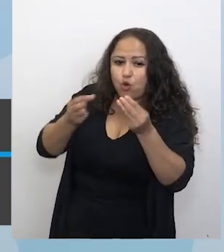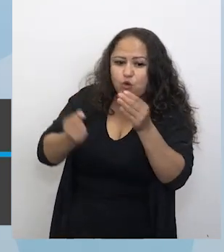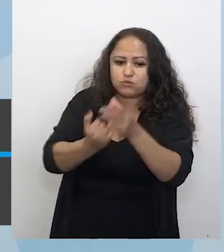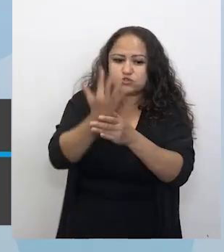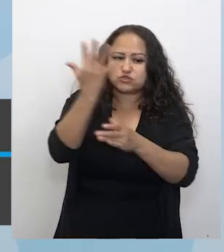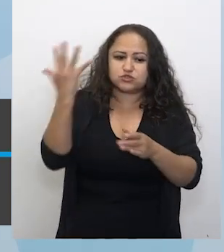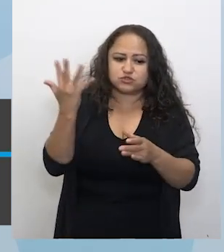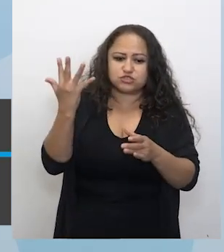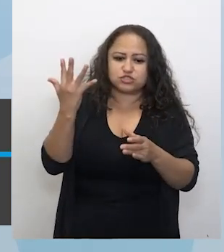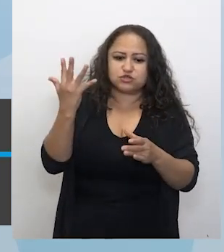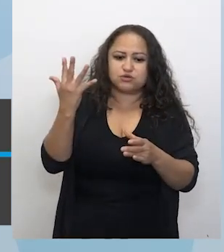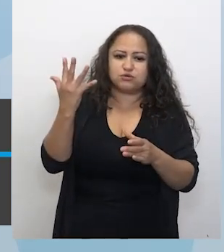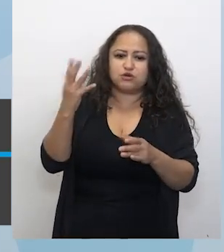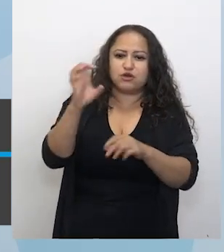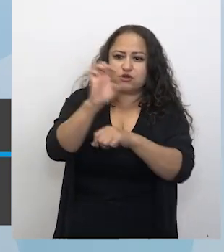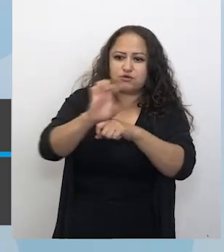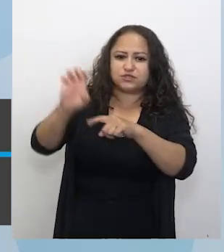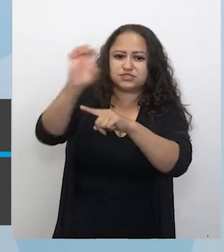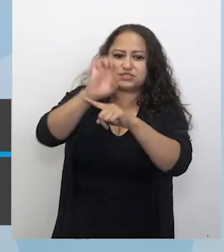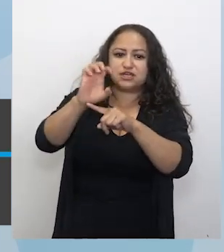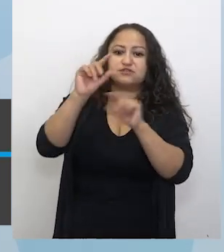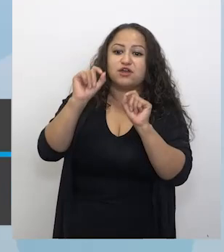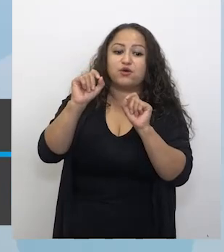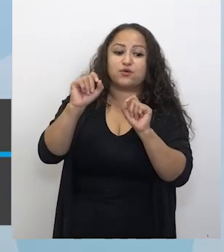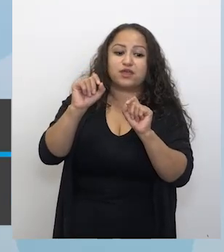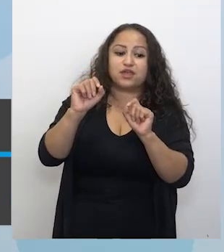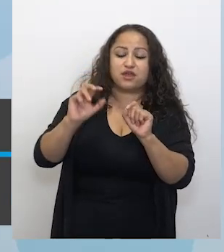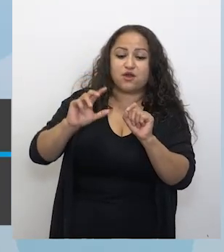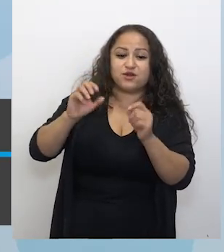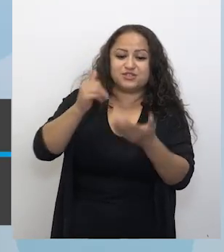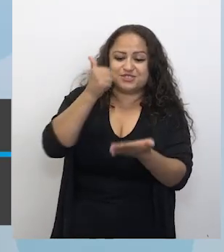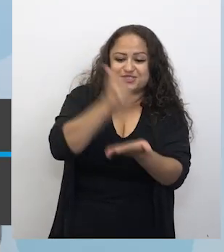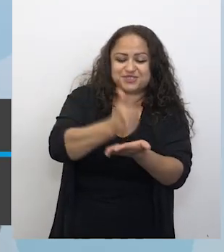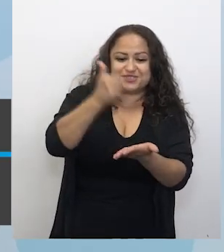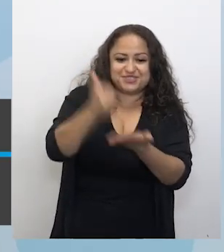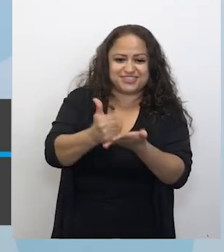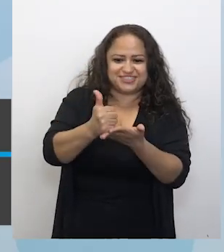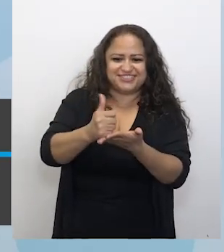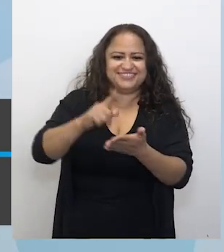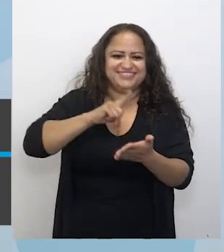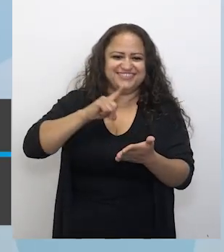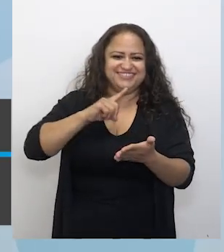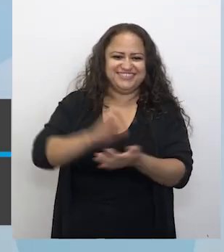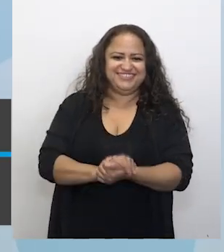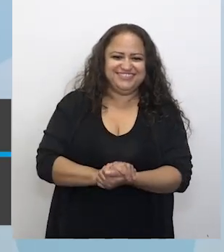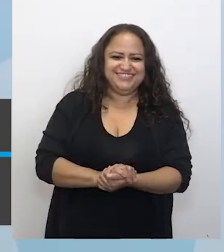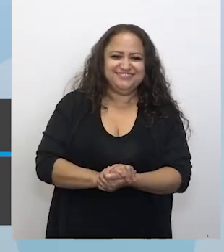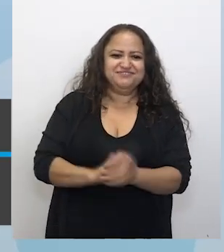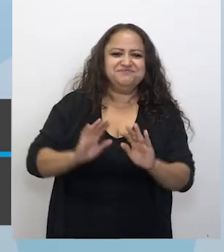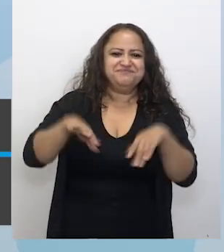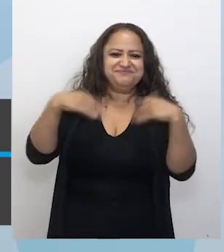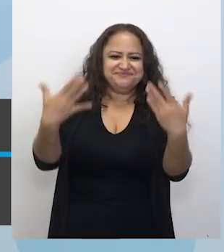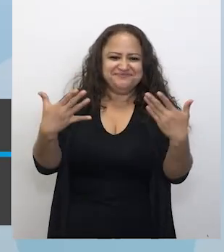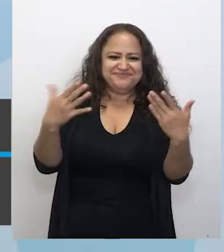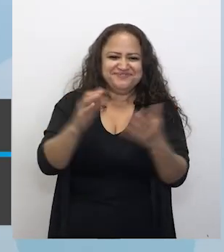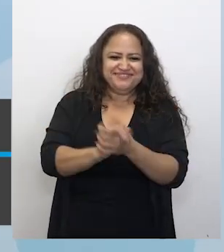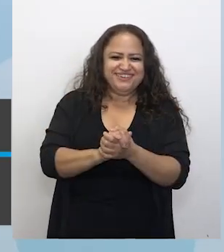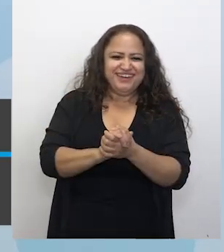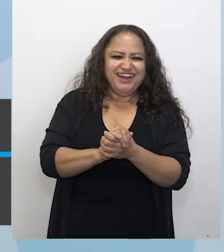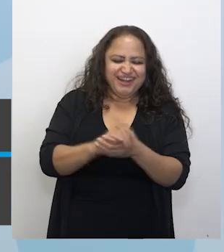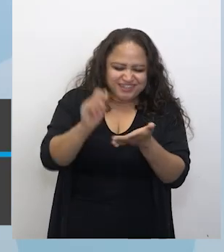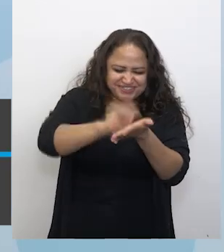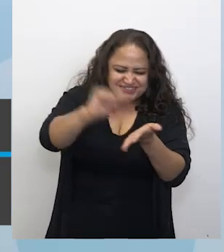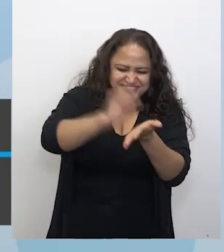os contratualistas, tá? Olha Para não isso. gerar essa confusão entre os termos, tá bom? Então, quando vocês forem escrever aí no caderno de